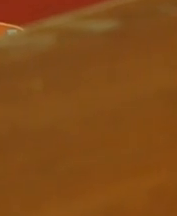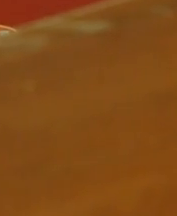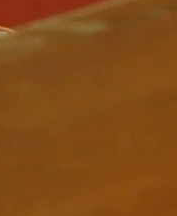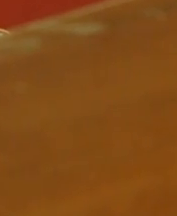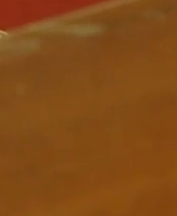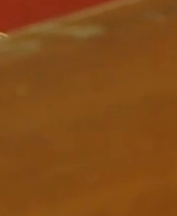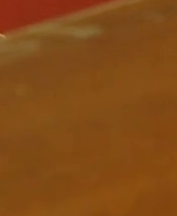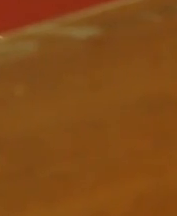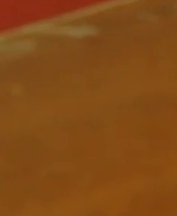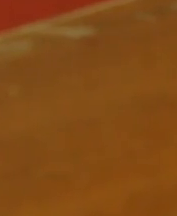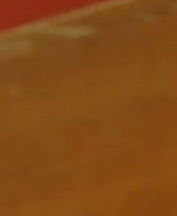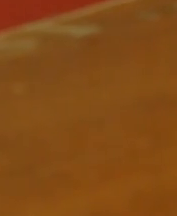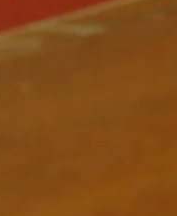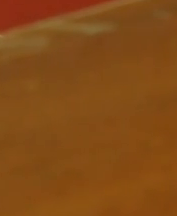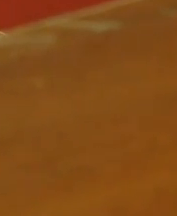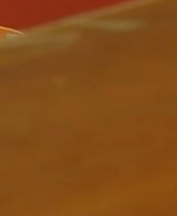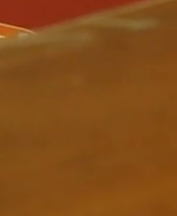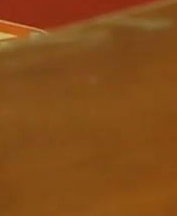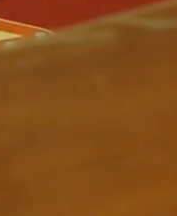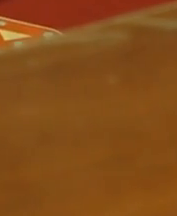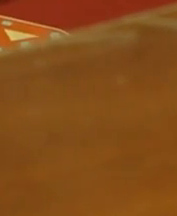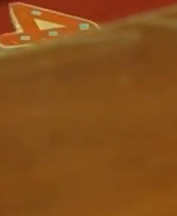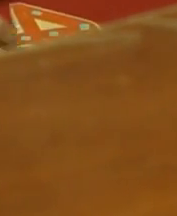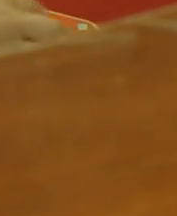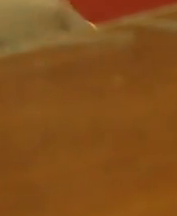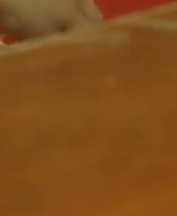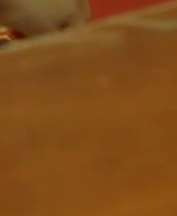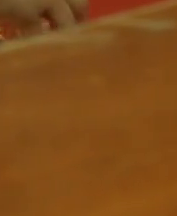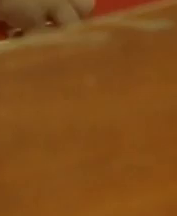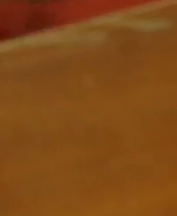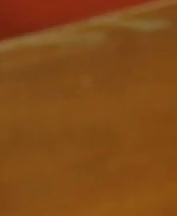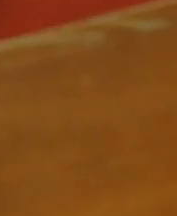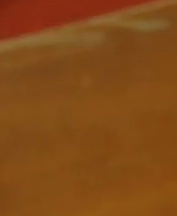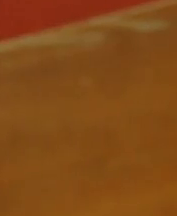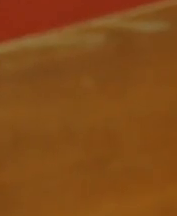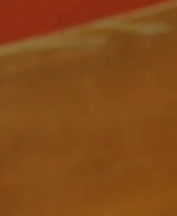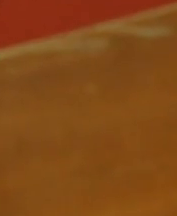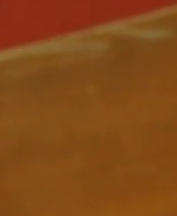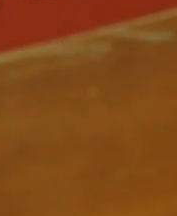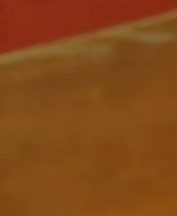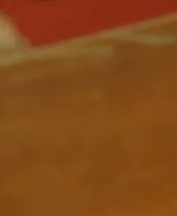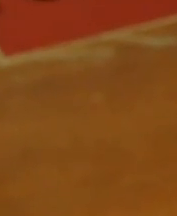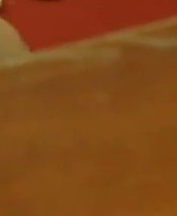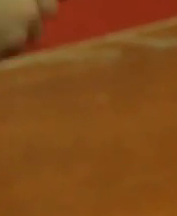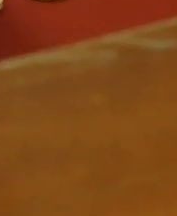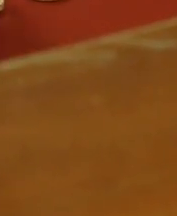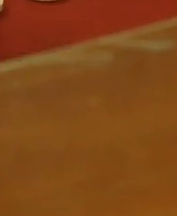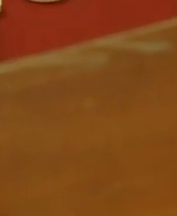aula. Menino sentado a uma mesinha vermelha. Ele encaixa números em uma pequena tábua retangular.